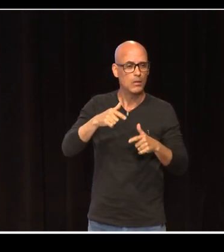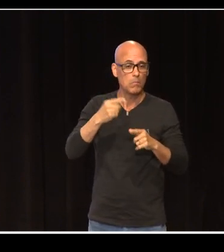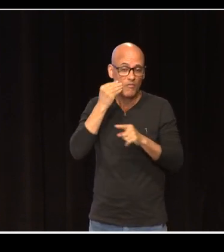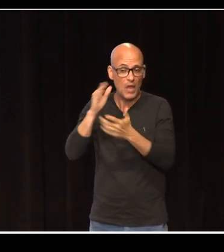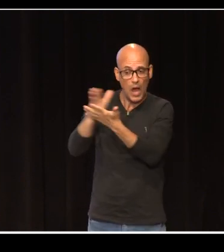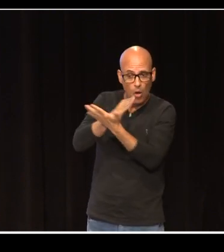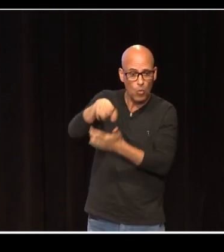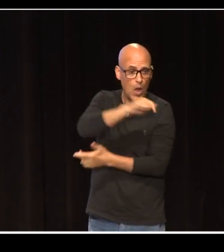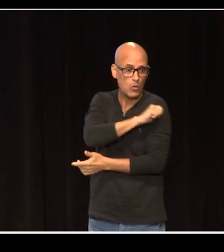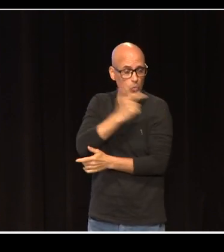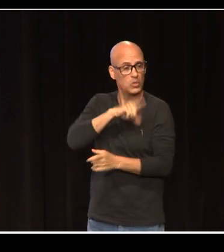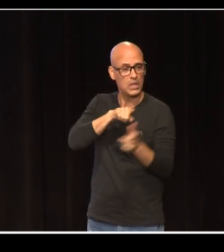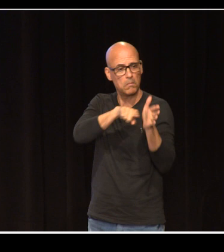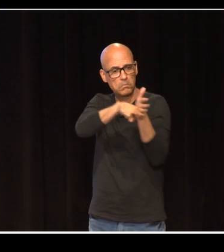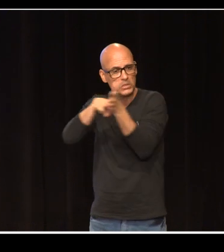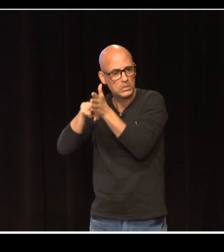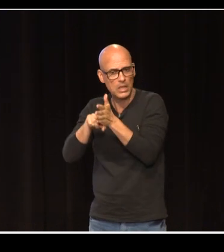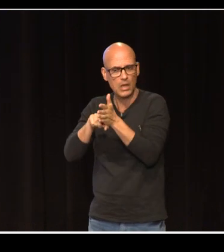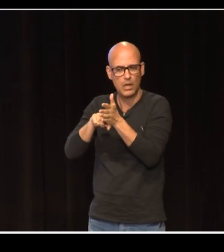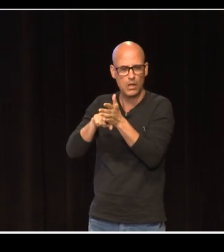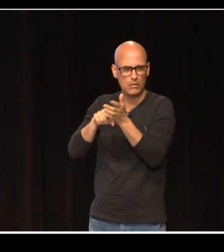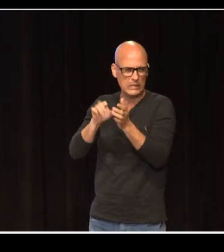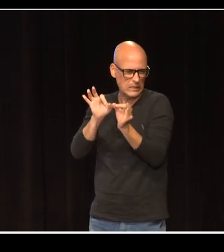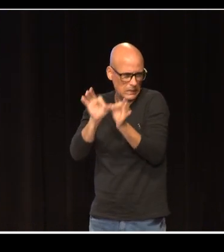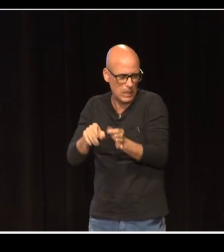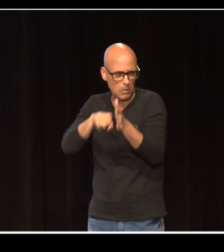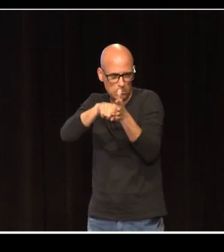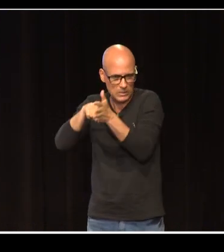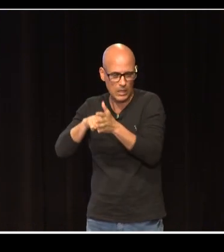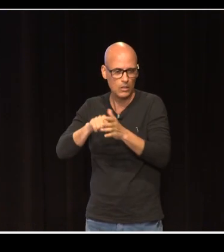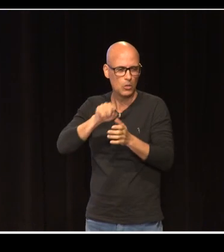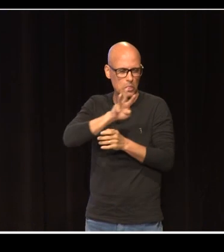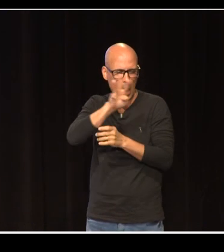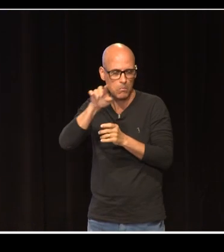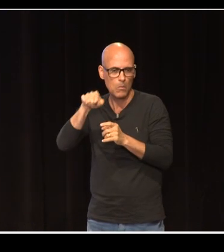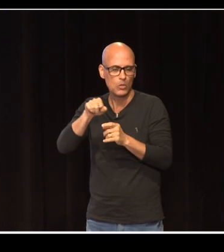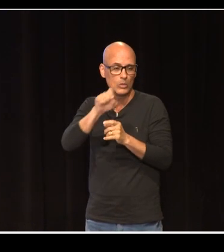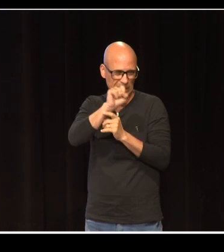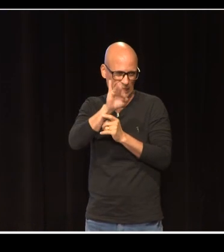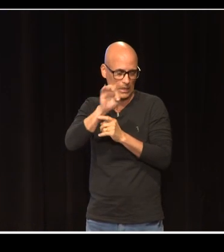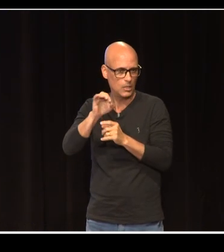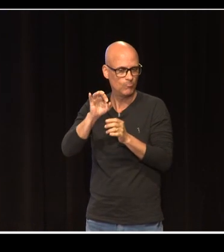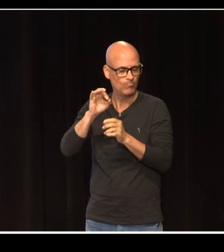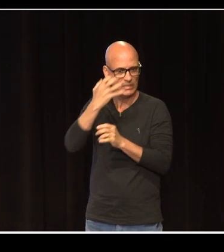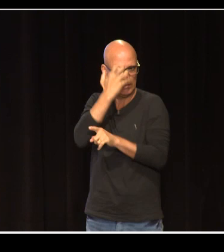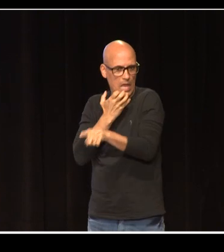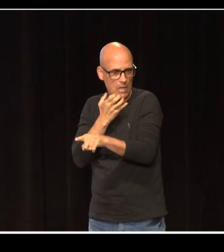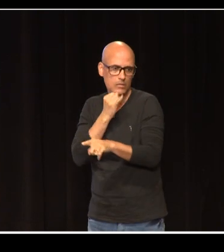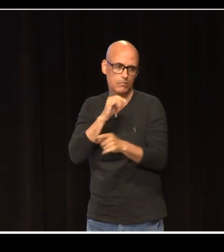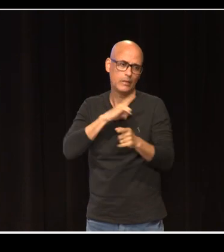algumas pesquisas mais confiáveis, entrem em sites mais confiáveis, enfim, esse site aqui, pô,